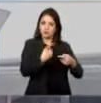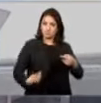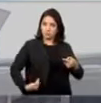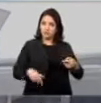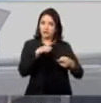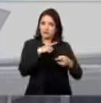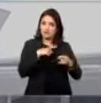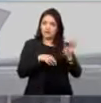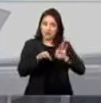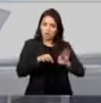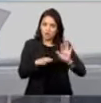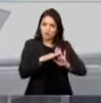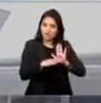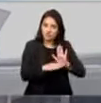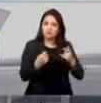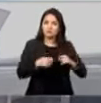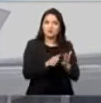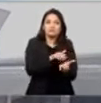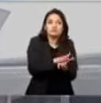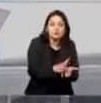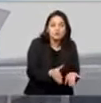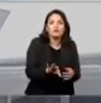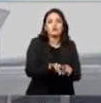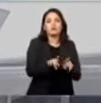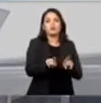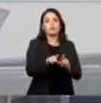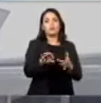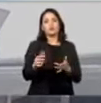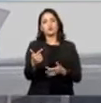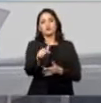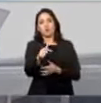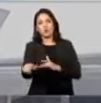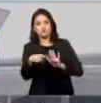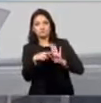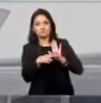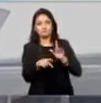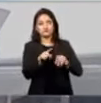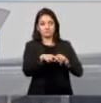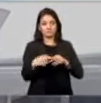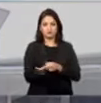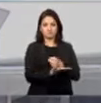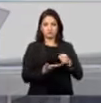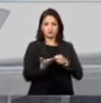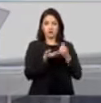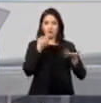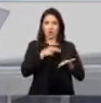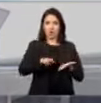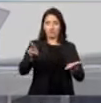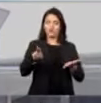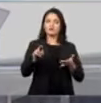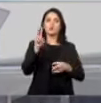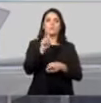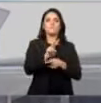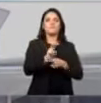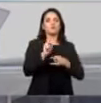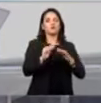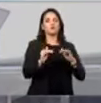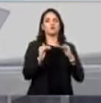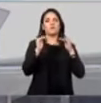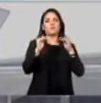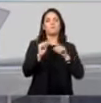programa devem ser reguladas, dentre outras diretrizes, pelos princípios da Convenção sobre a Proteção e a Promoção da Diversidade das